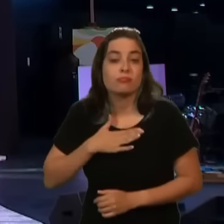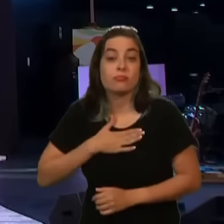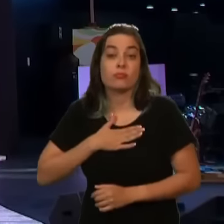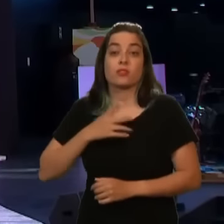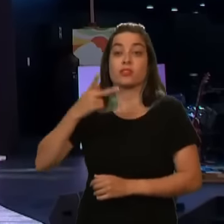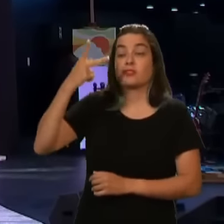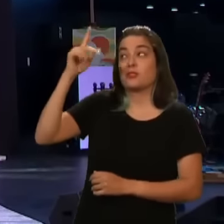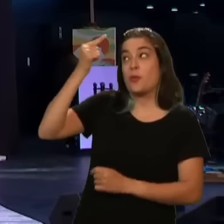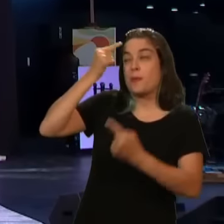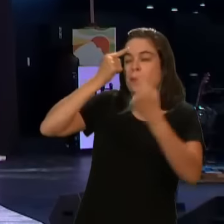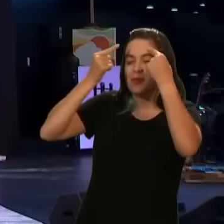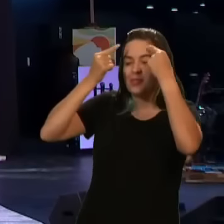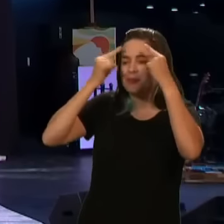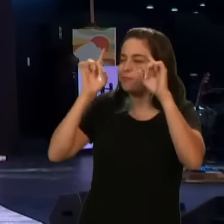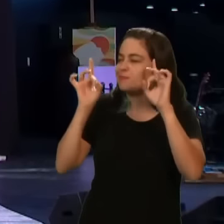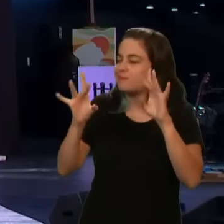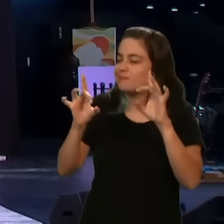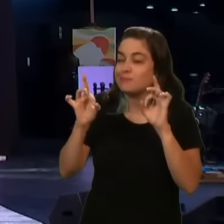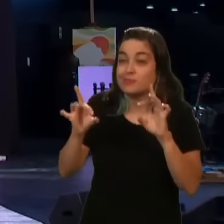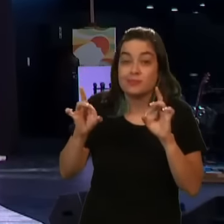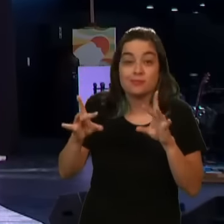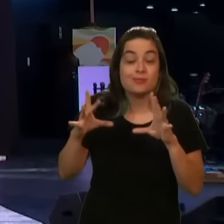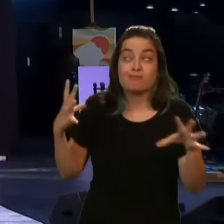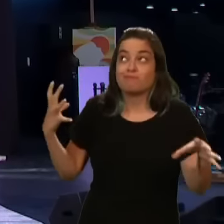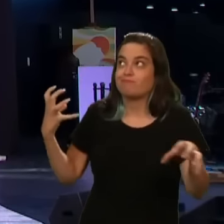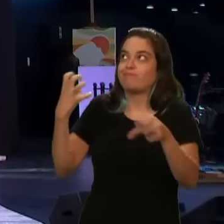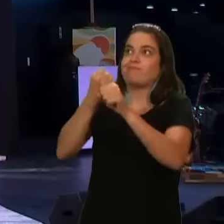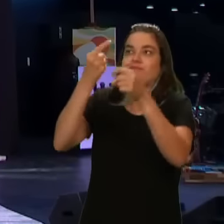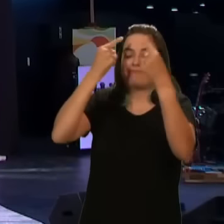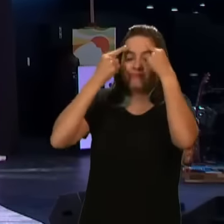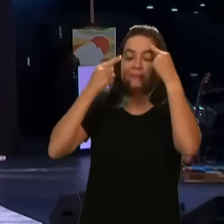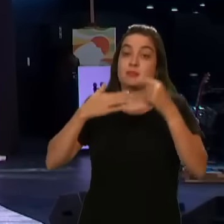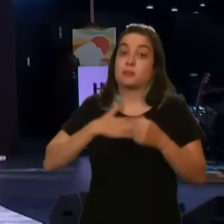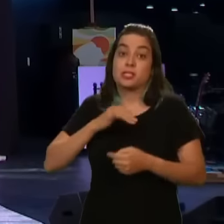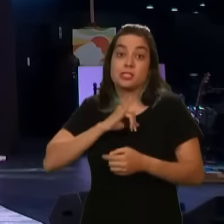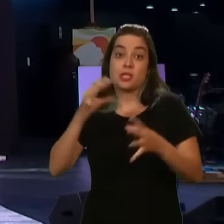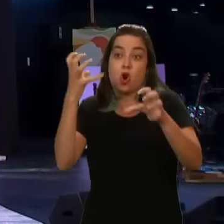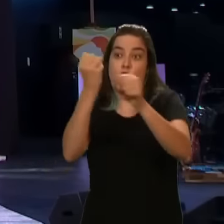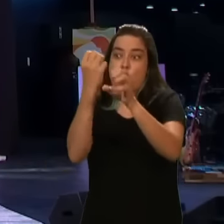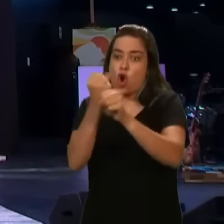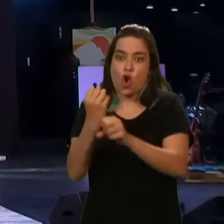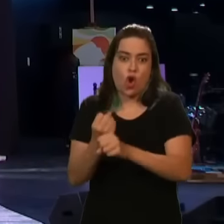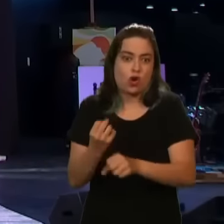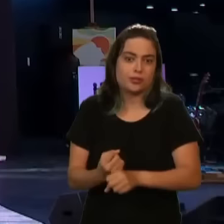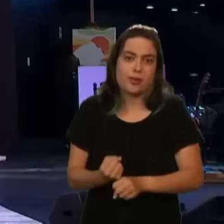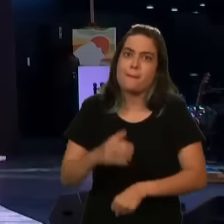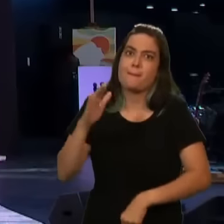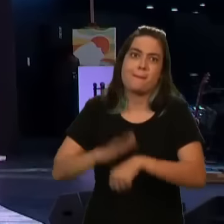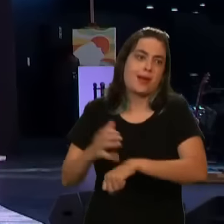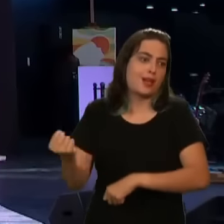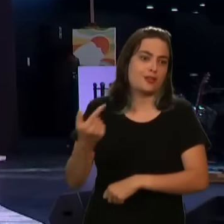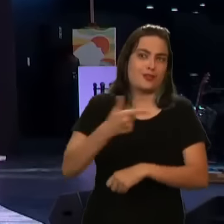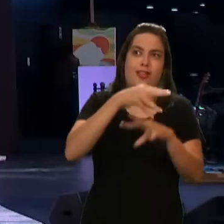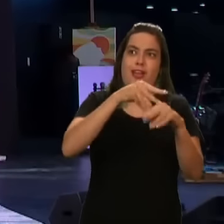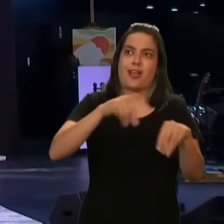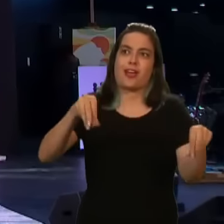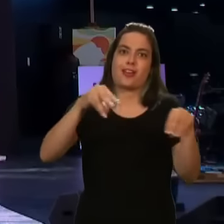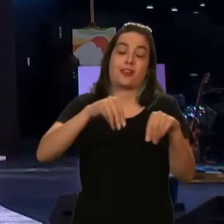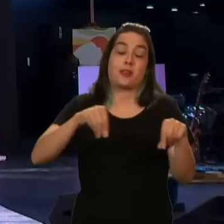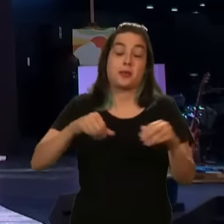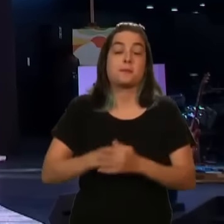teus pensamentos, e como é grande a soma deles. Se os contasse, seriam mais do que os grãos de areia. Quando